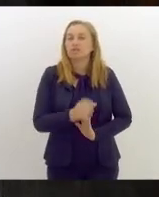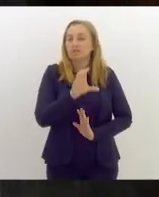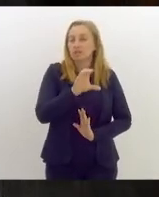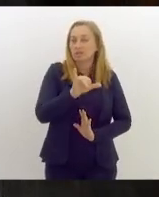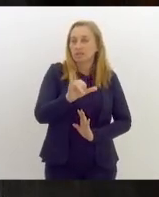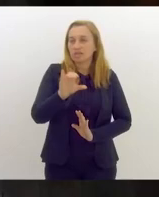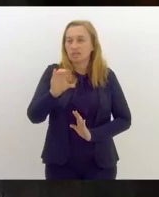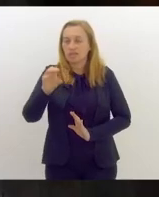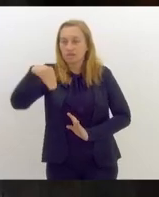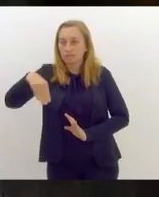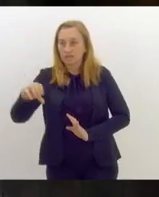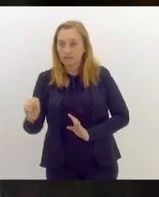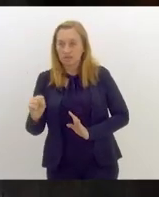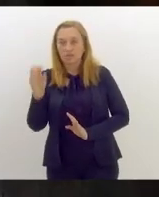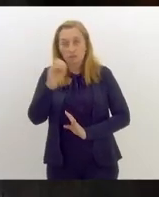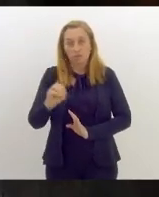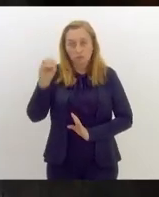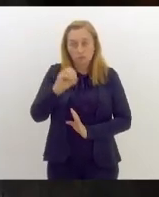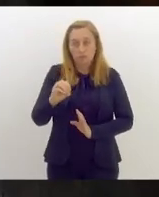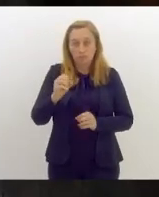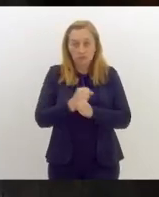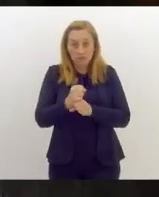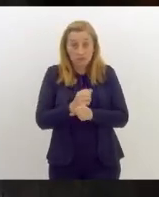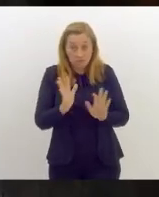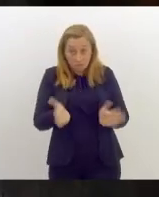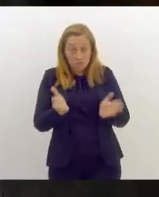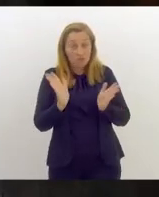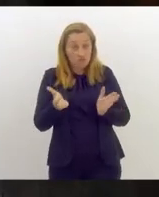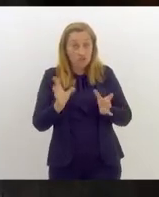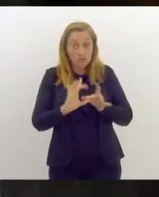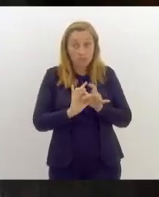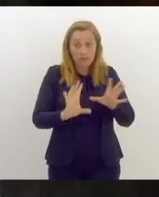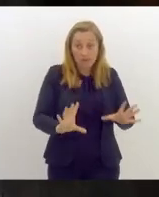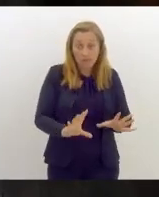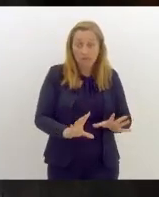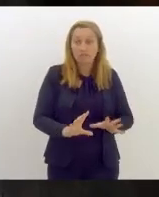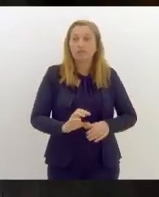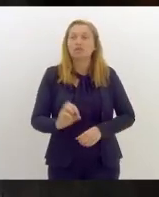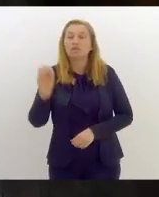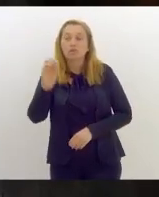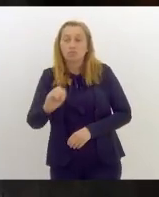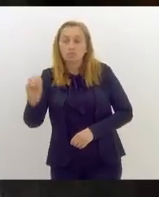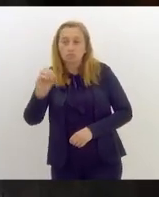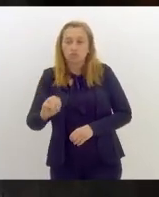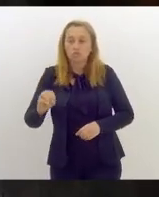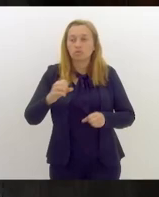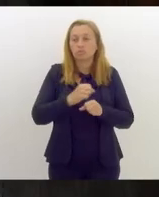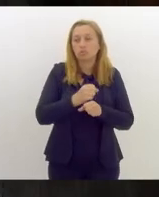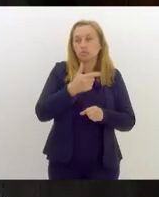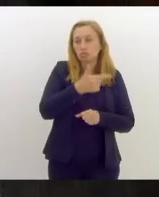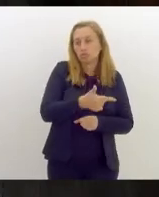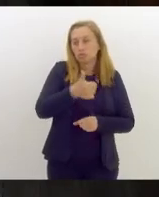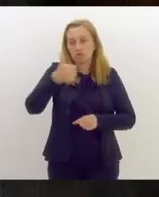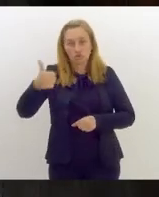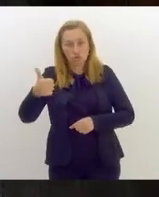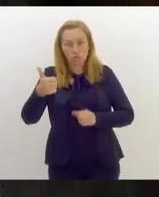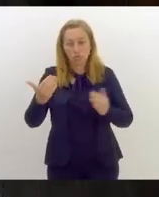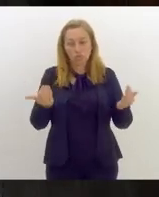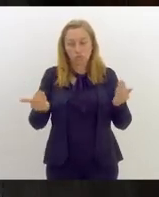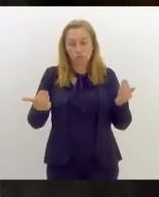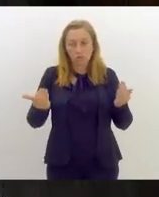de outubro deste ano que já saiu e cotejou com a de outubro de 2028 21